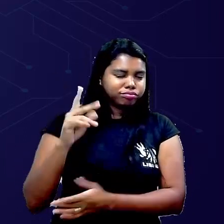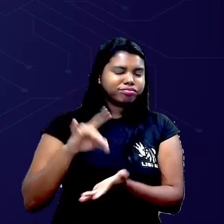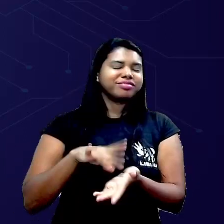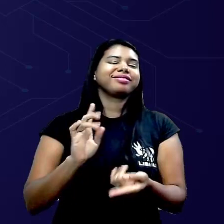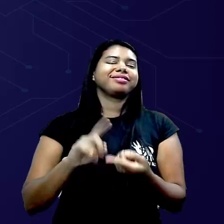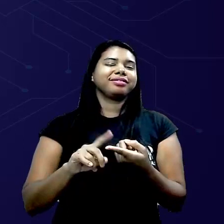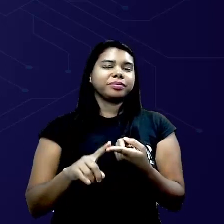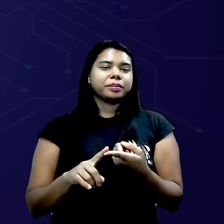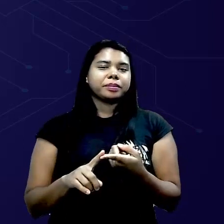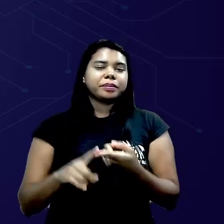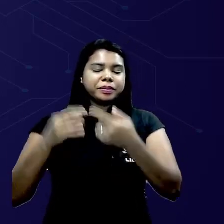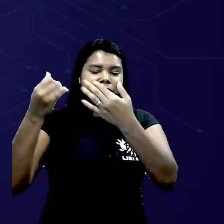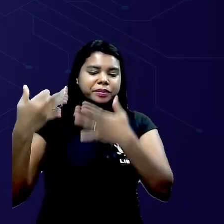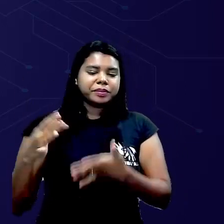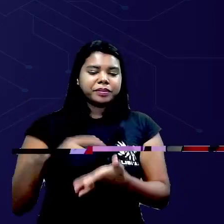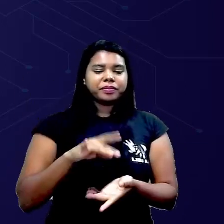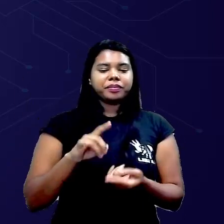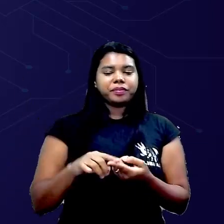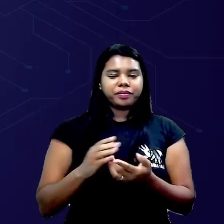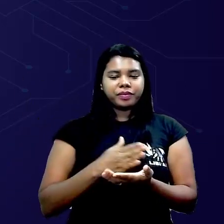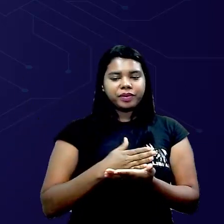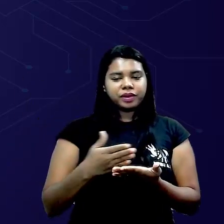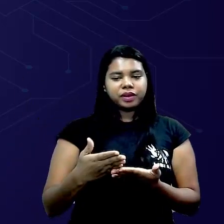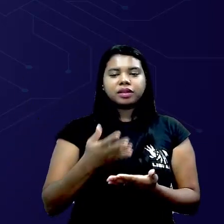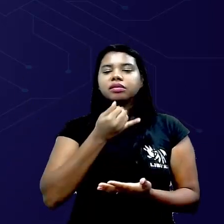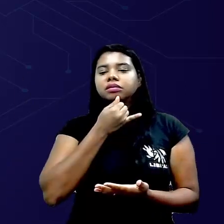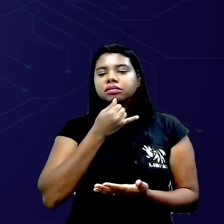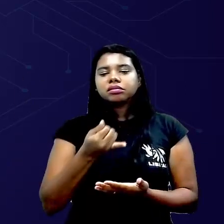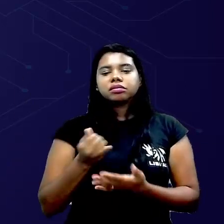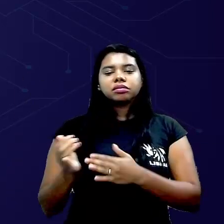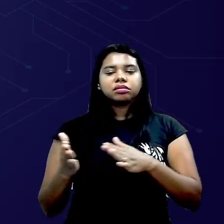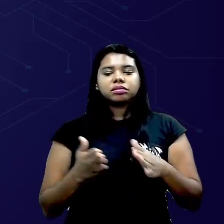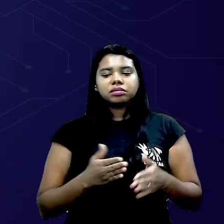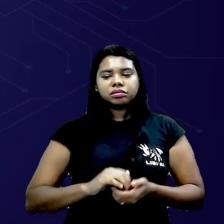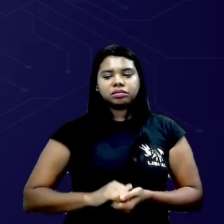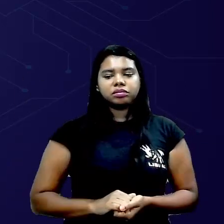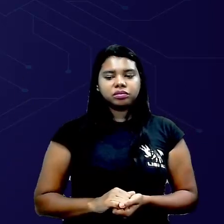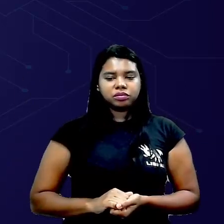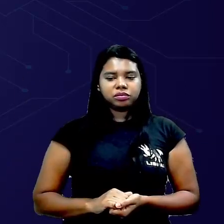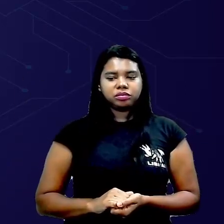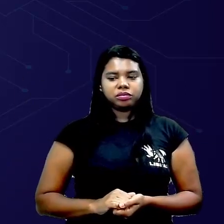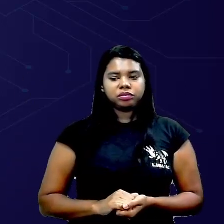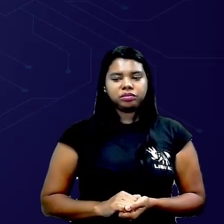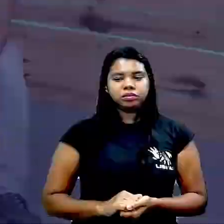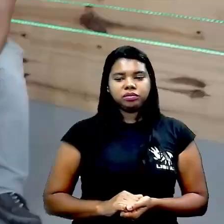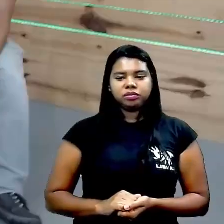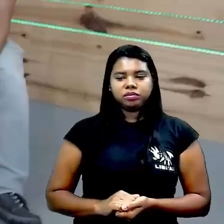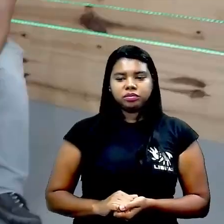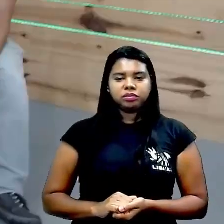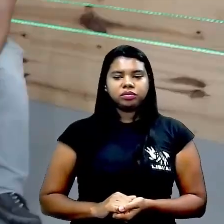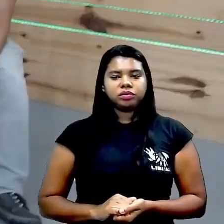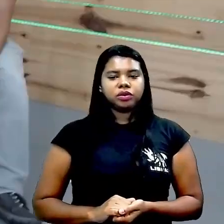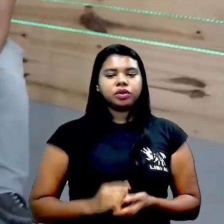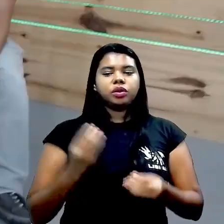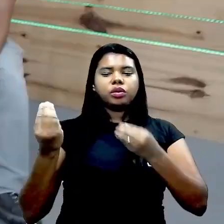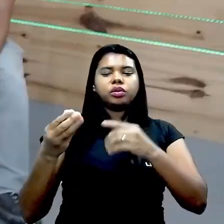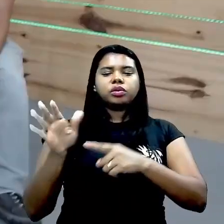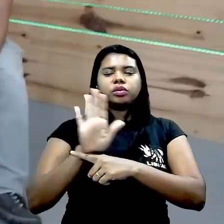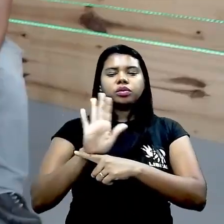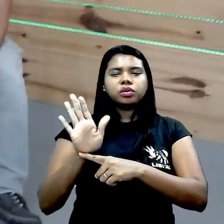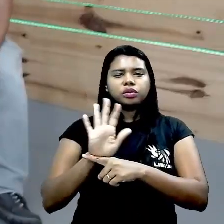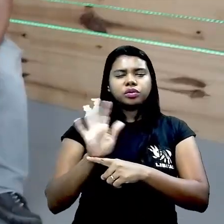vamos dizer, a início, por exemplo, a Unreal, ela foi feita para fazer como se fosse um filme, para